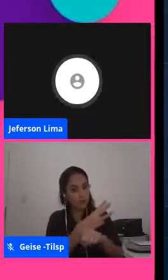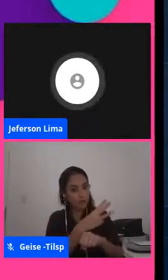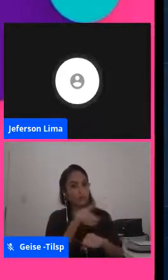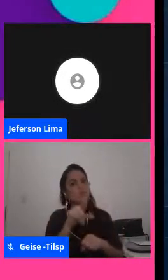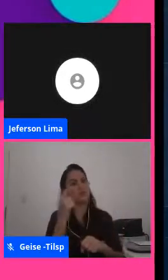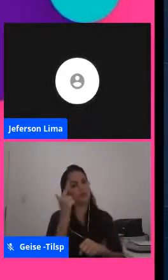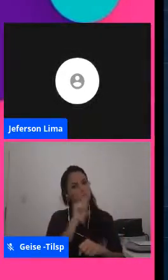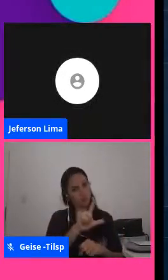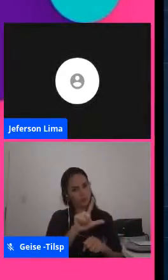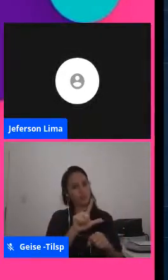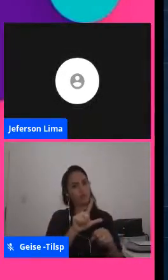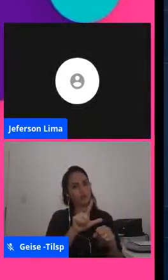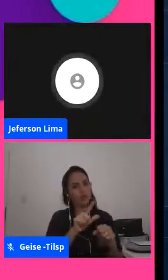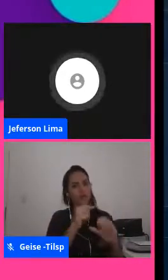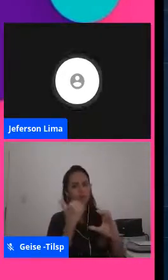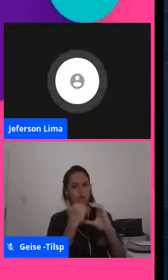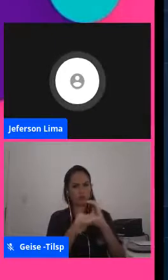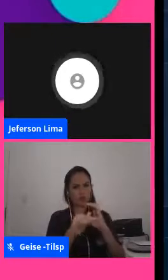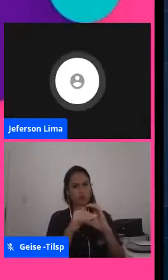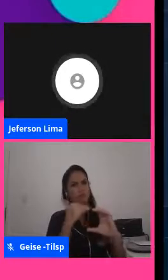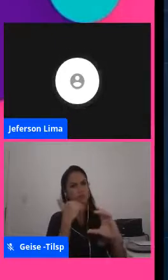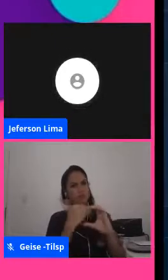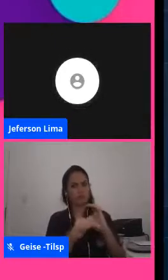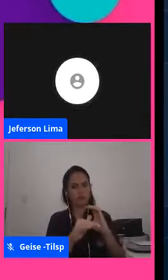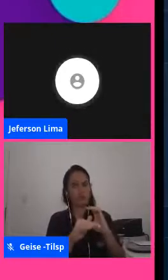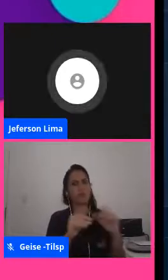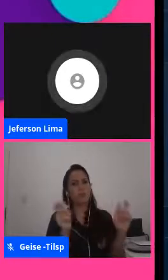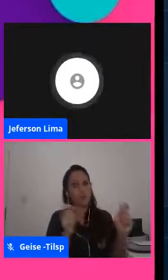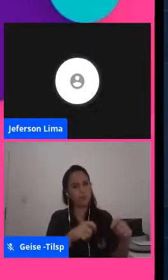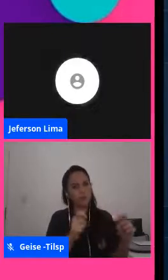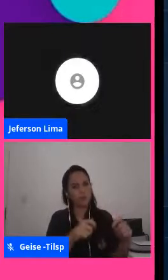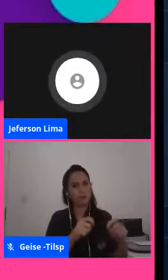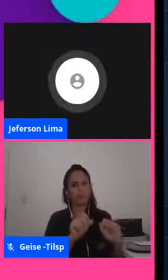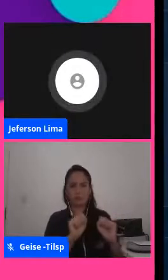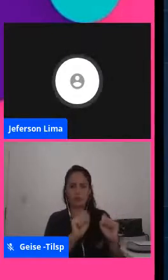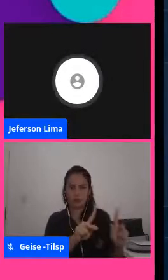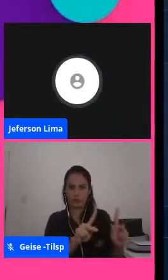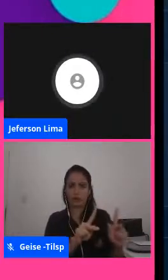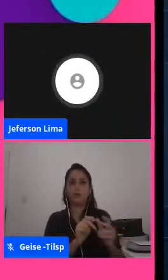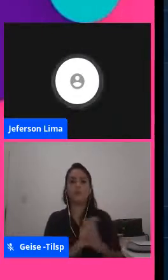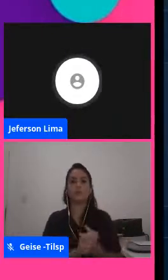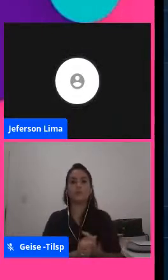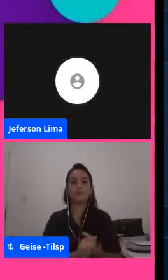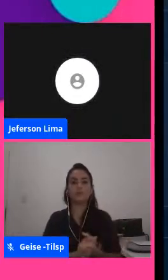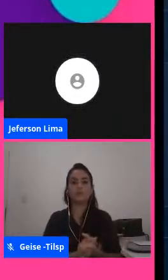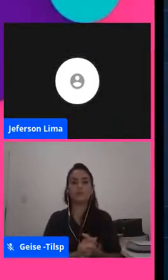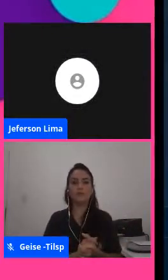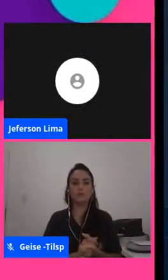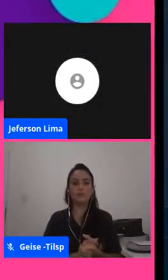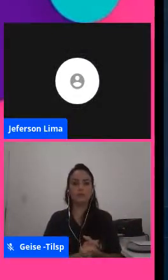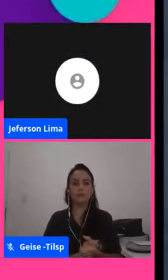são feitas, você pode fazer. Tranquilo? Deixa eu só